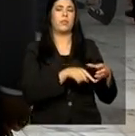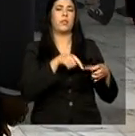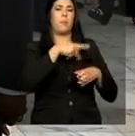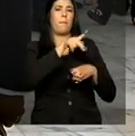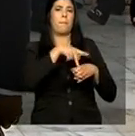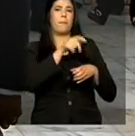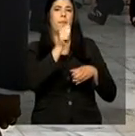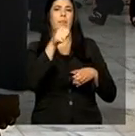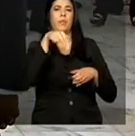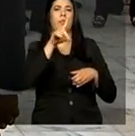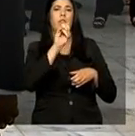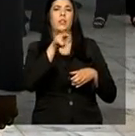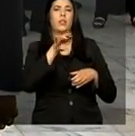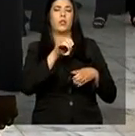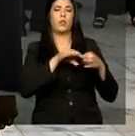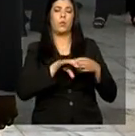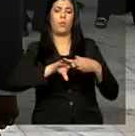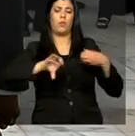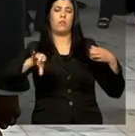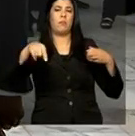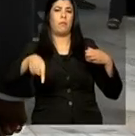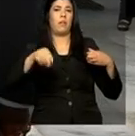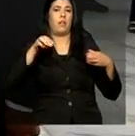essa separação fazia com que